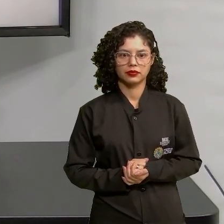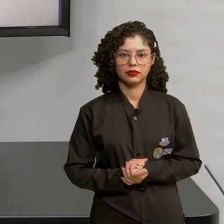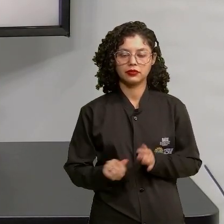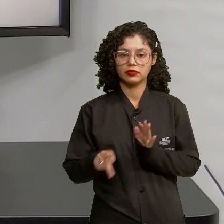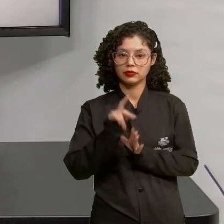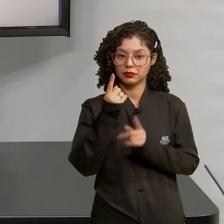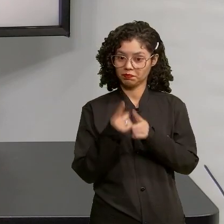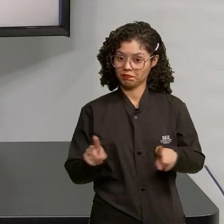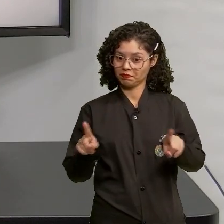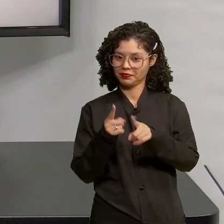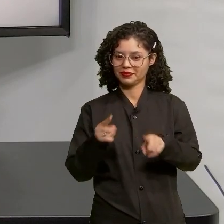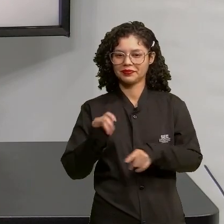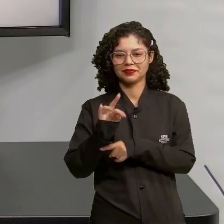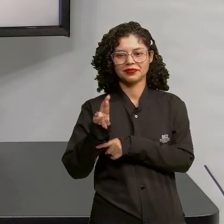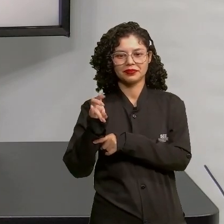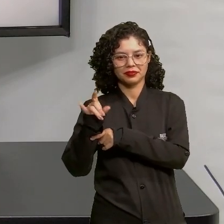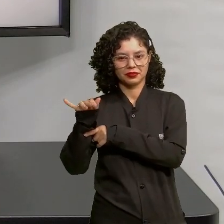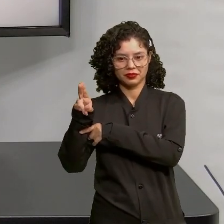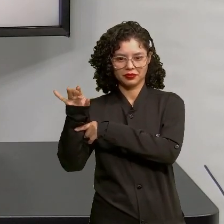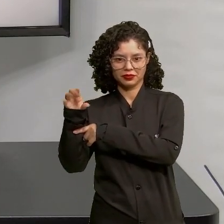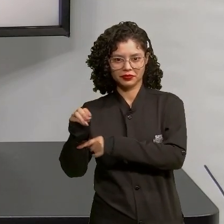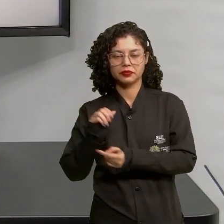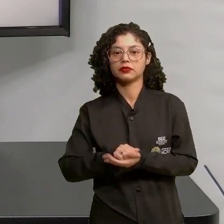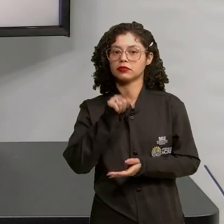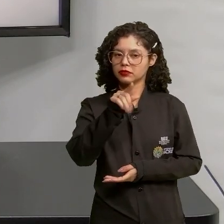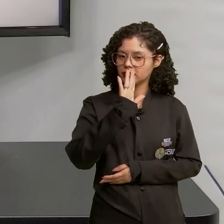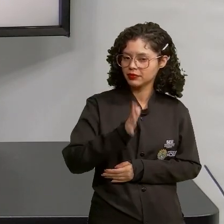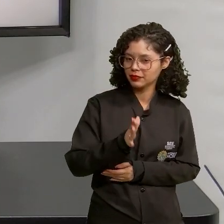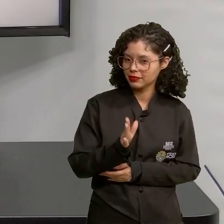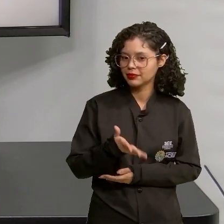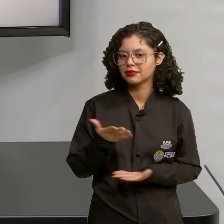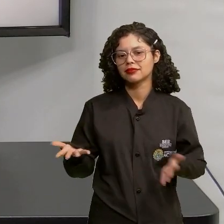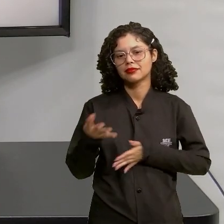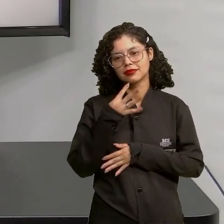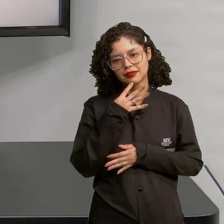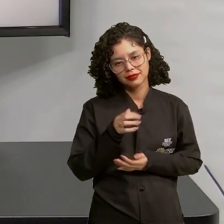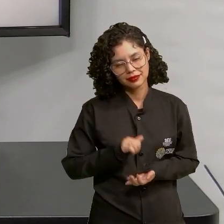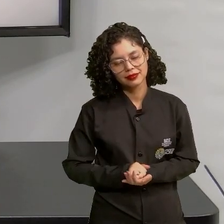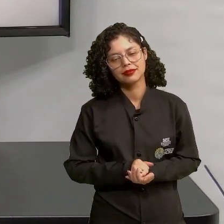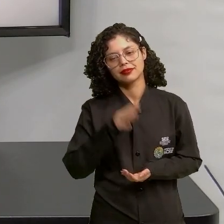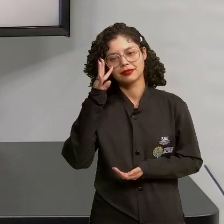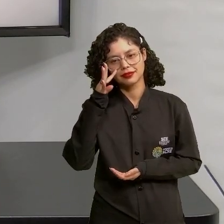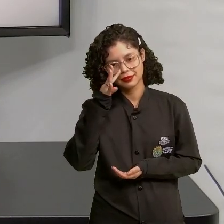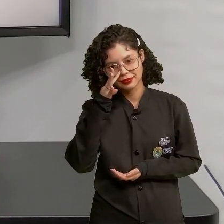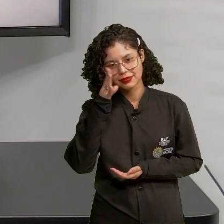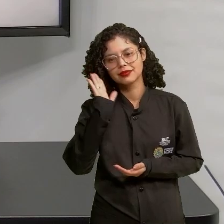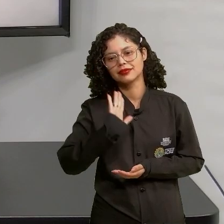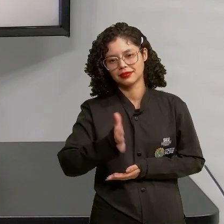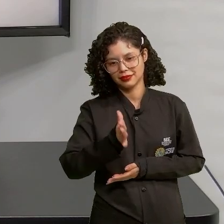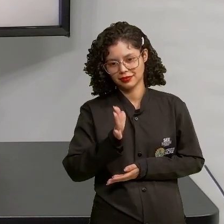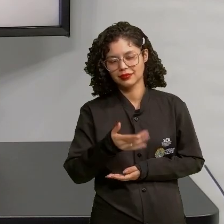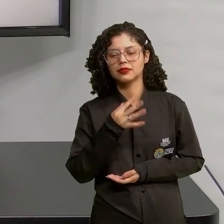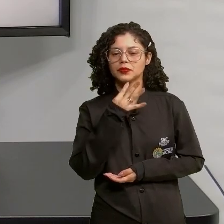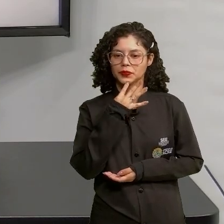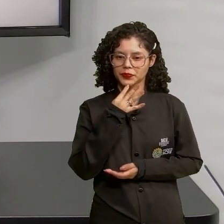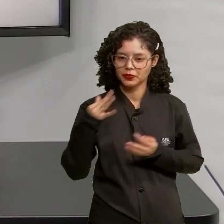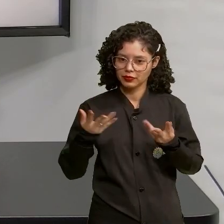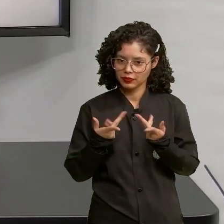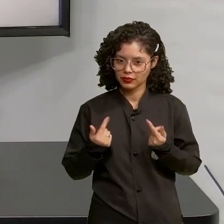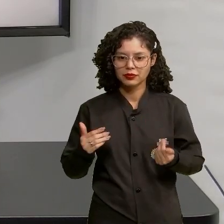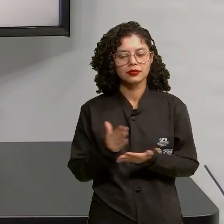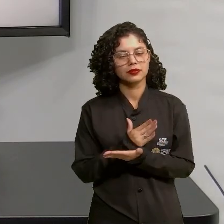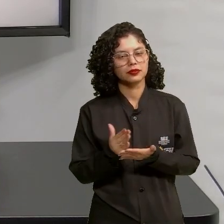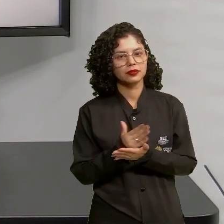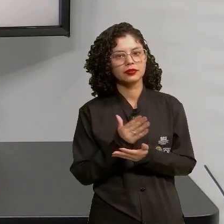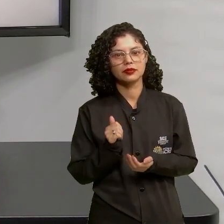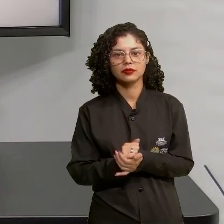instrumentos musicais. Eu acredito que você, talentoso, que está em casa assistindo a nossa aula, com certeza deve ter habilidade com algum